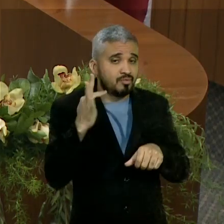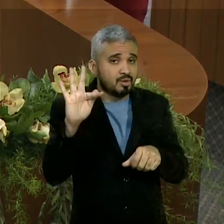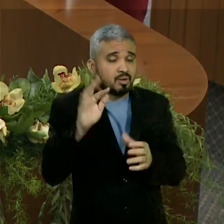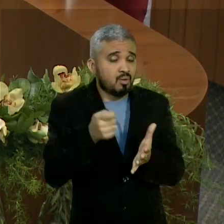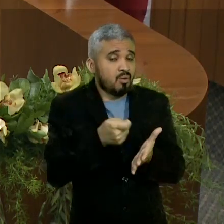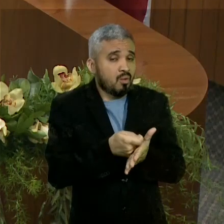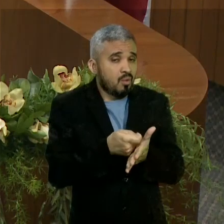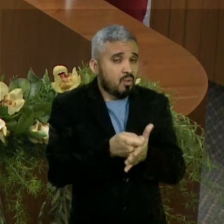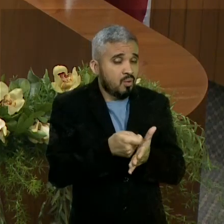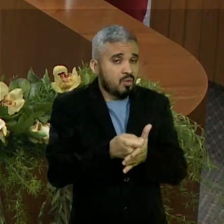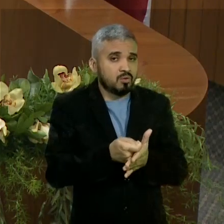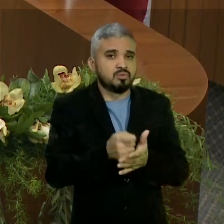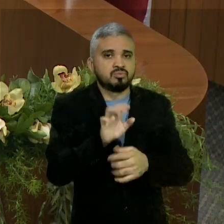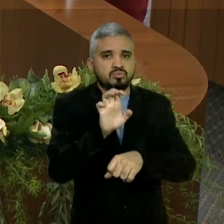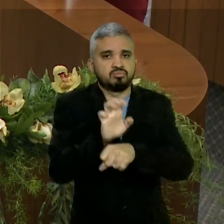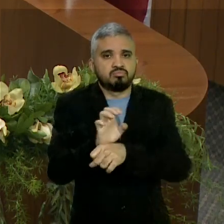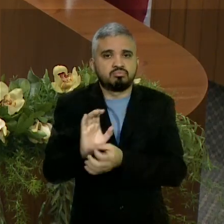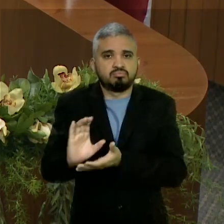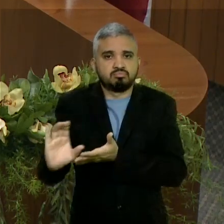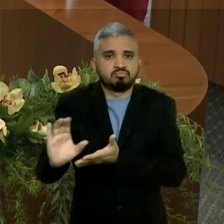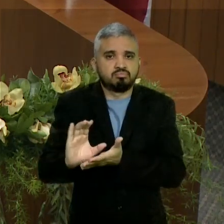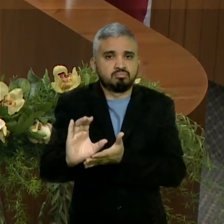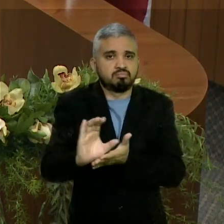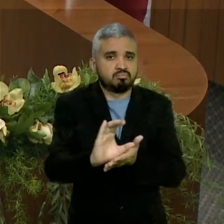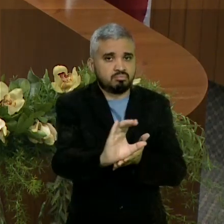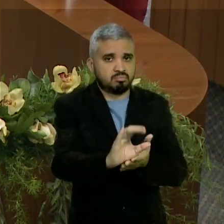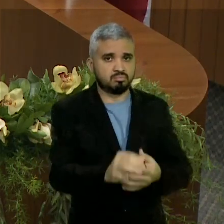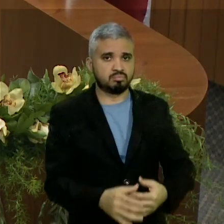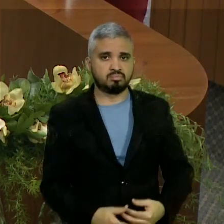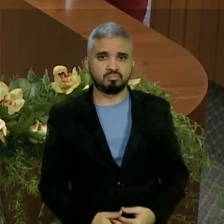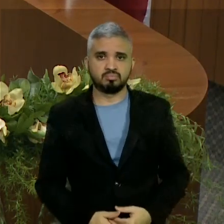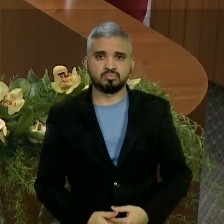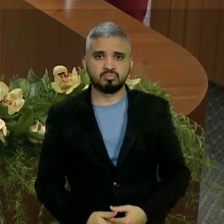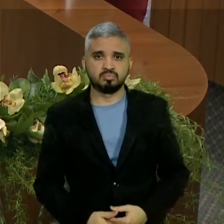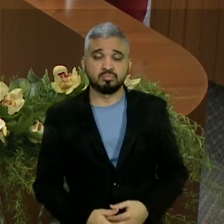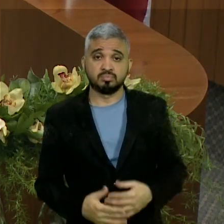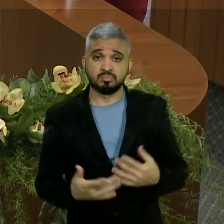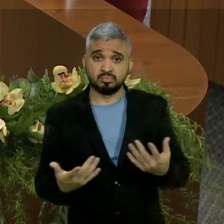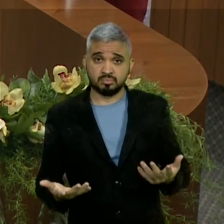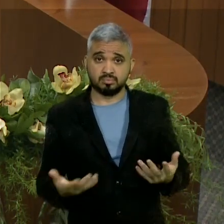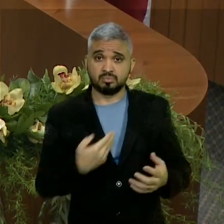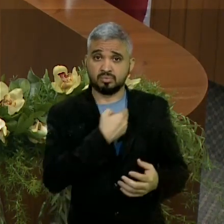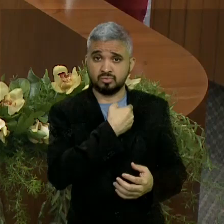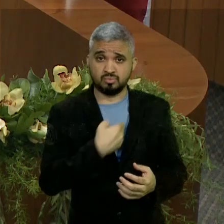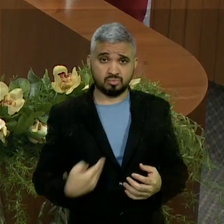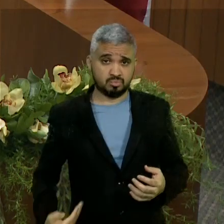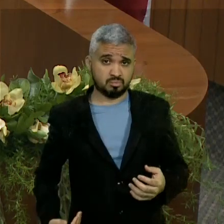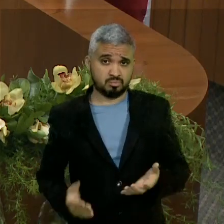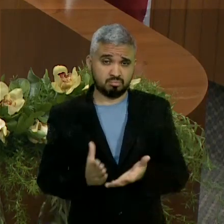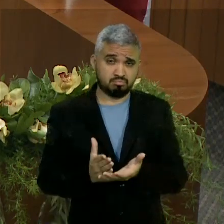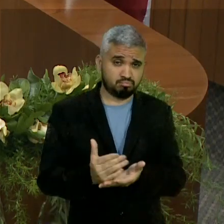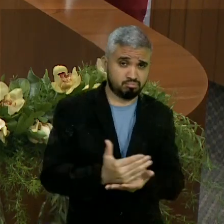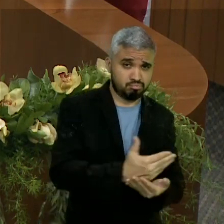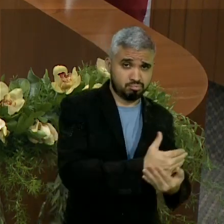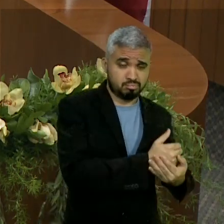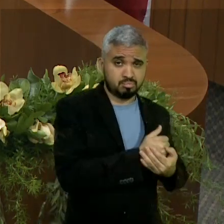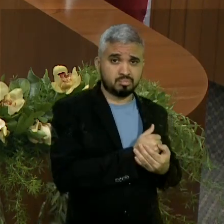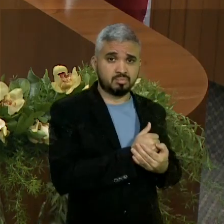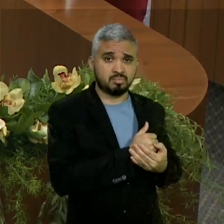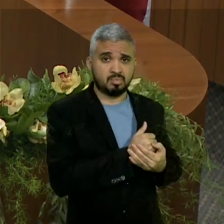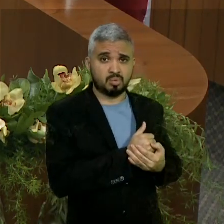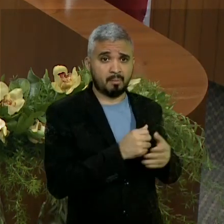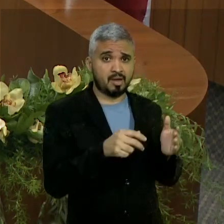Federal veja apropriação indébita e aqui tem alguns advogados vossa